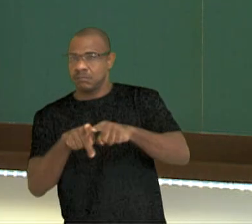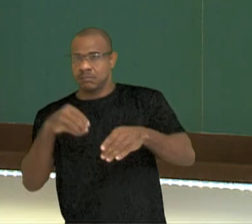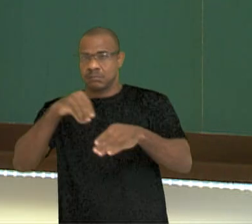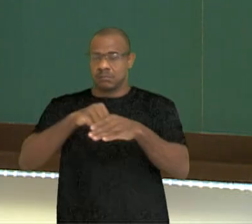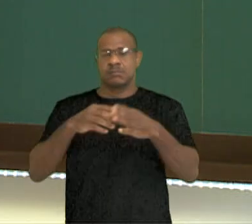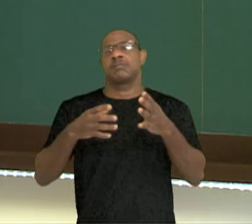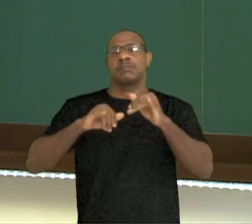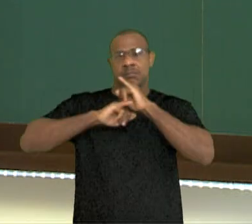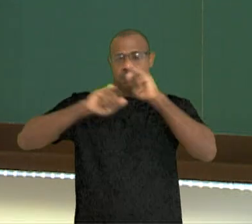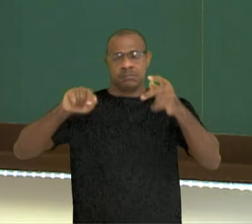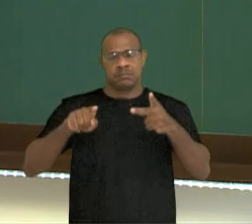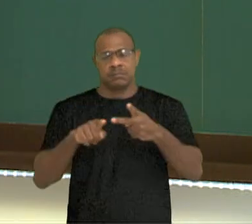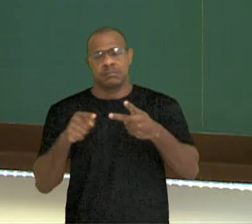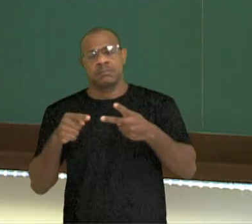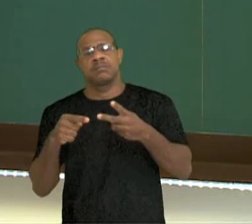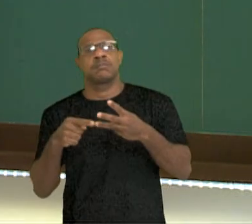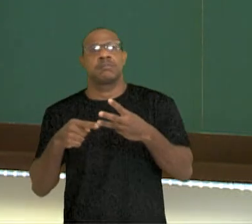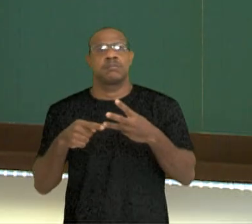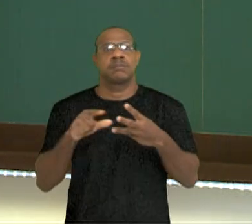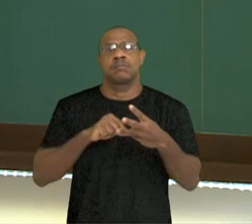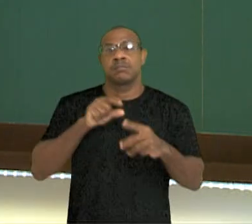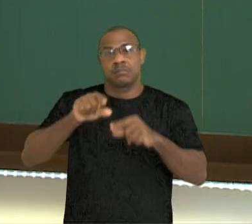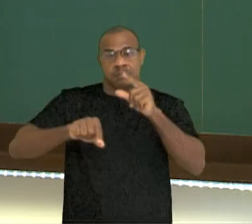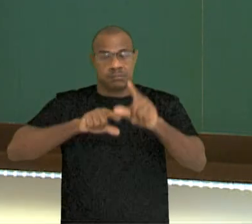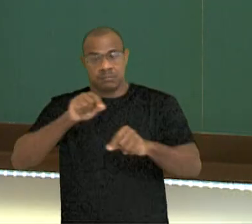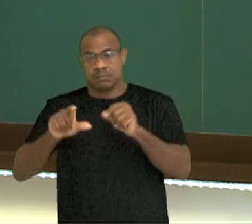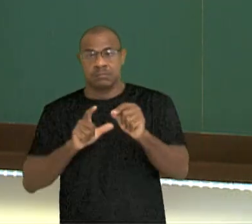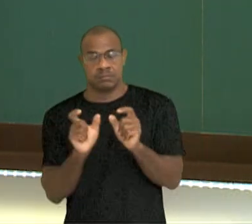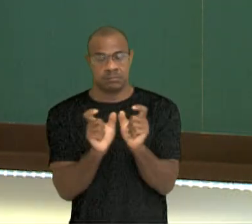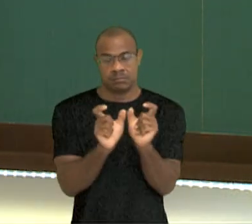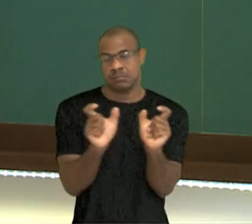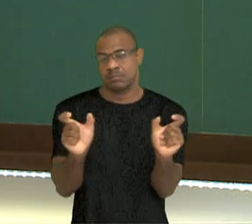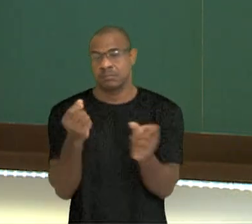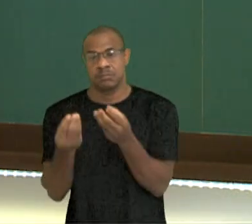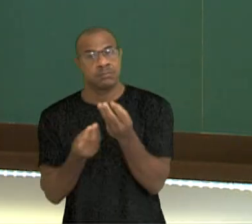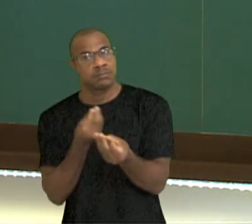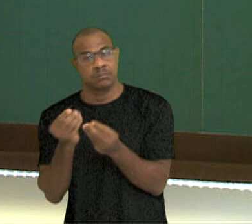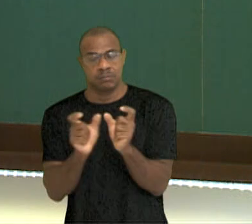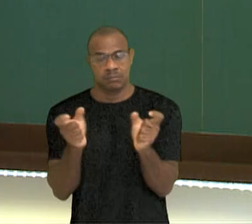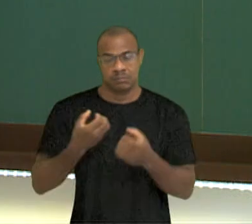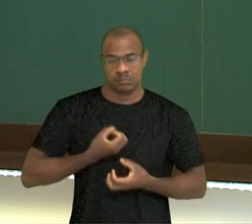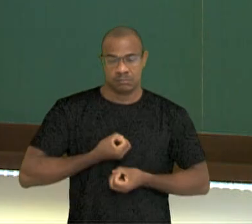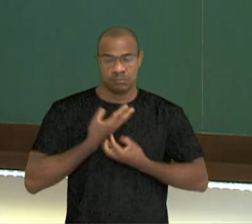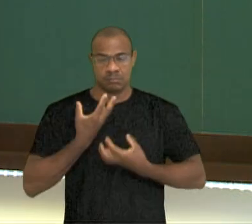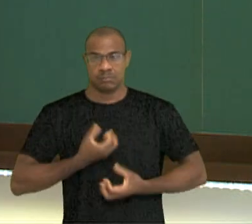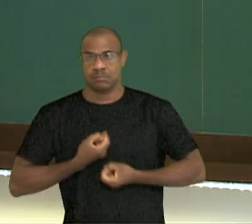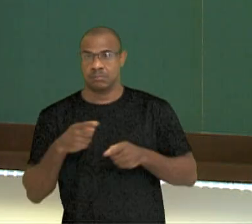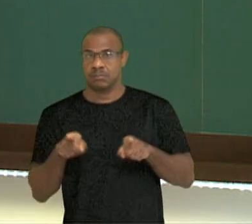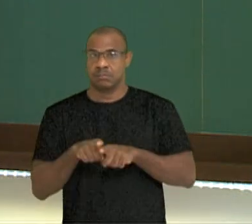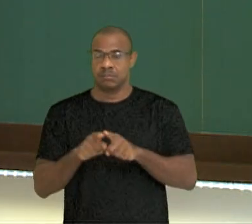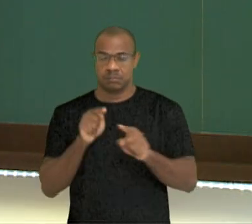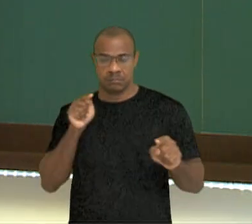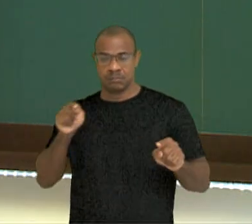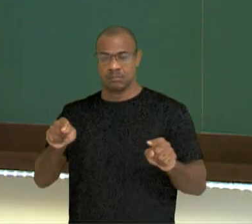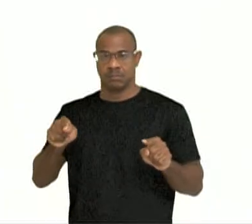o efeito de sentido decorrente da escolha de determinadas palavras ou expressões e de pontuação.